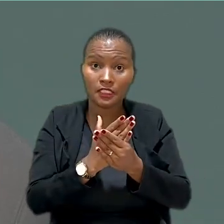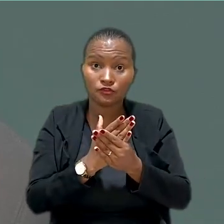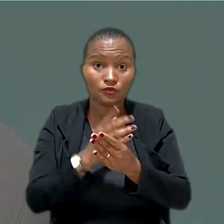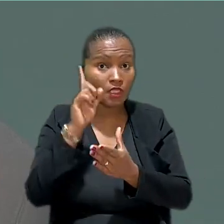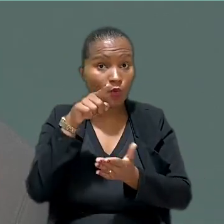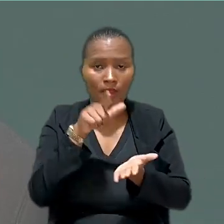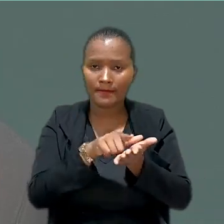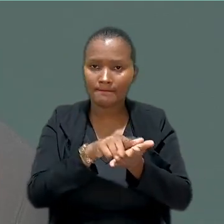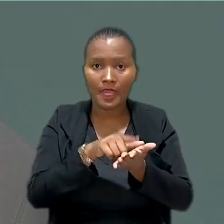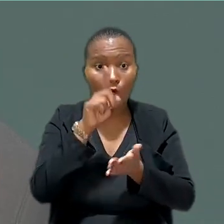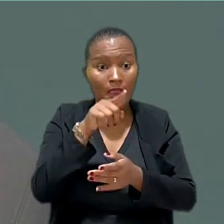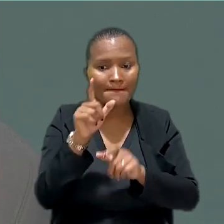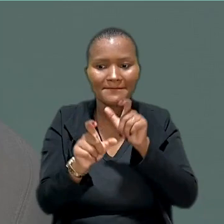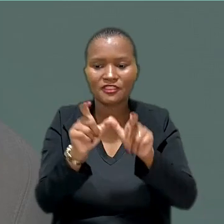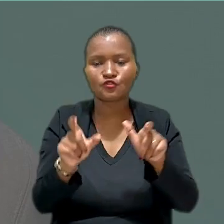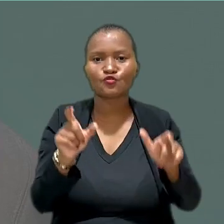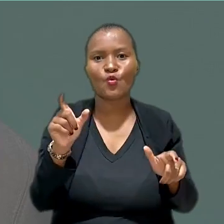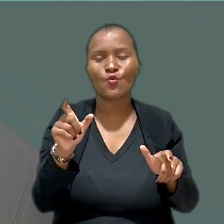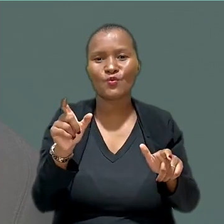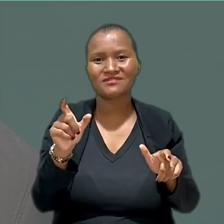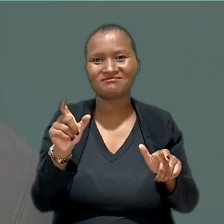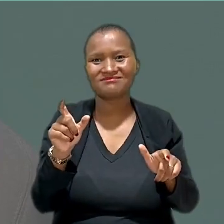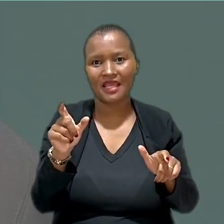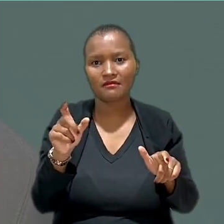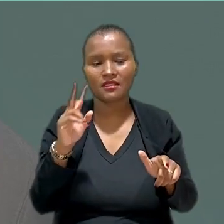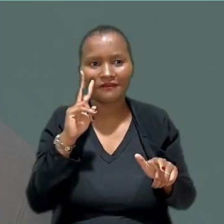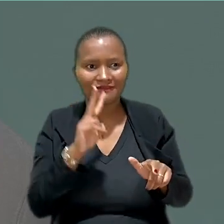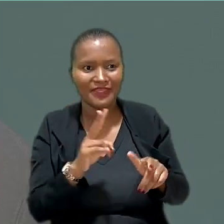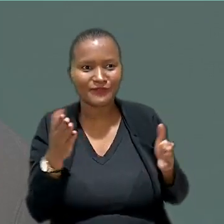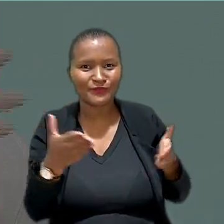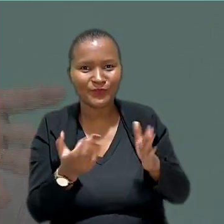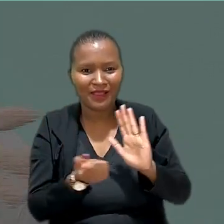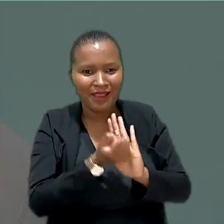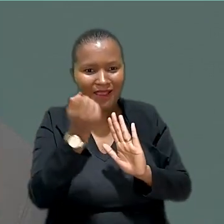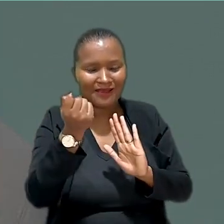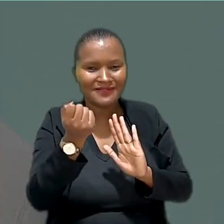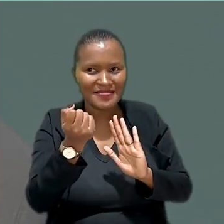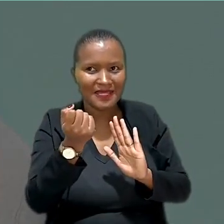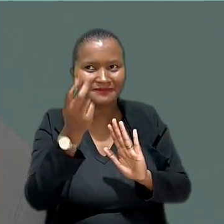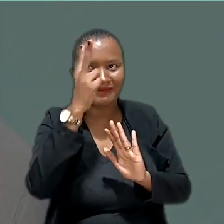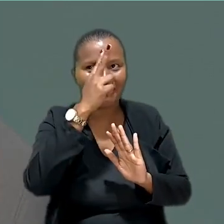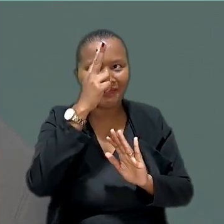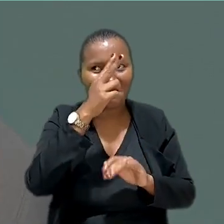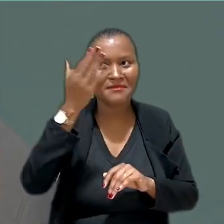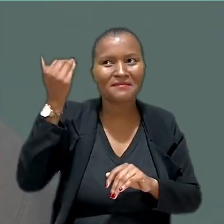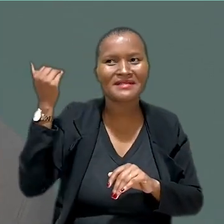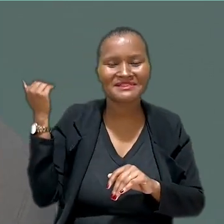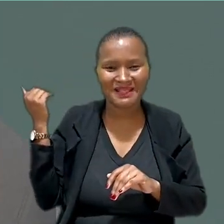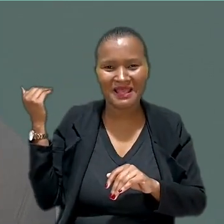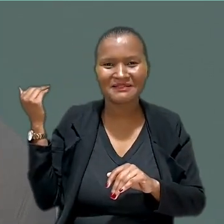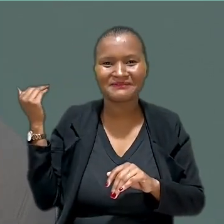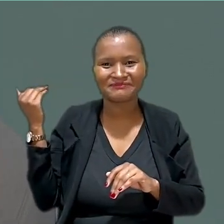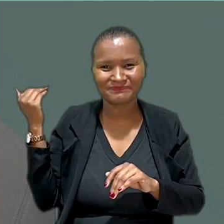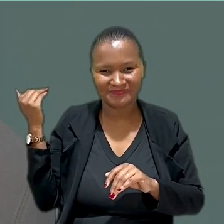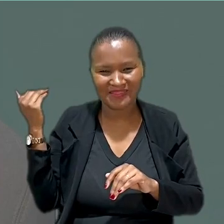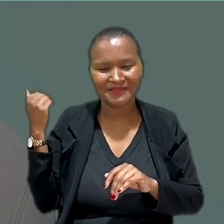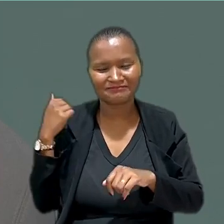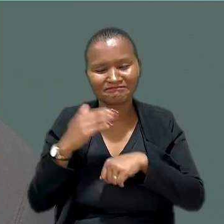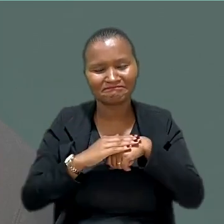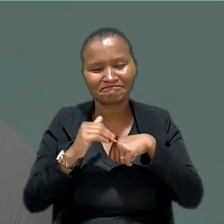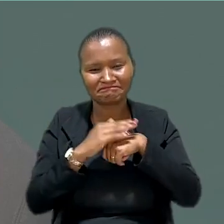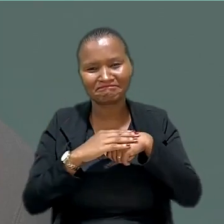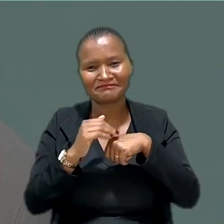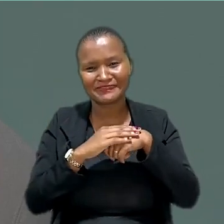são pessoas. Então, vindo hoje esse slogan da comissão, me remete a esse passado, um passado que me leva com um